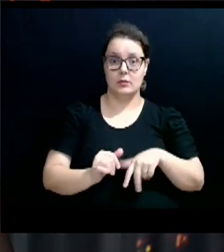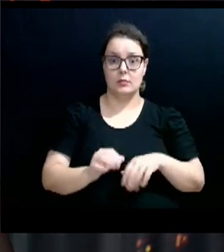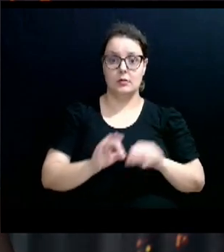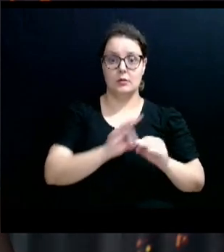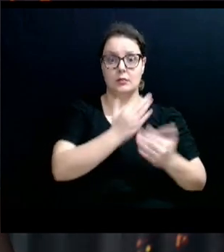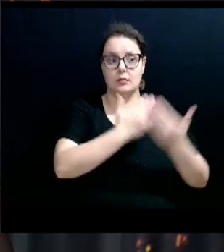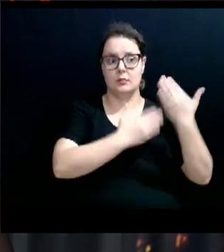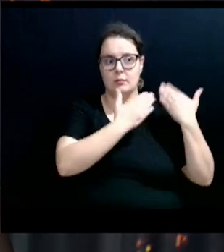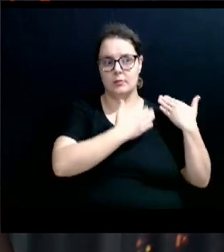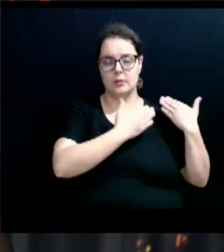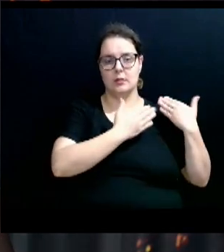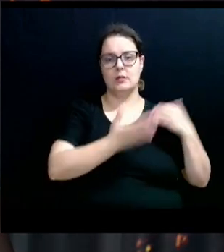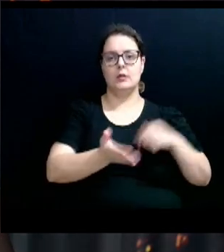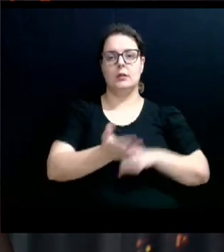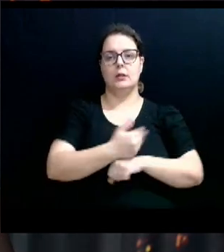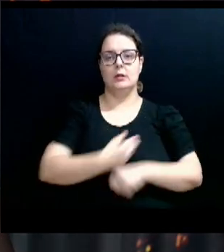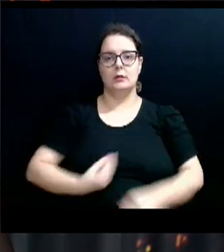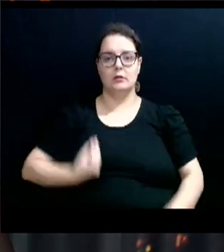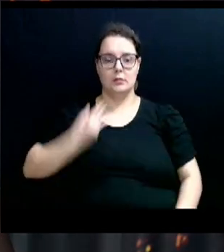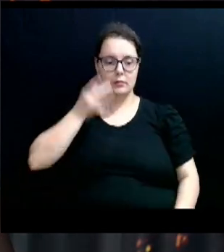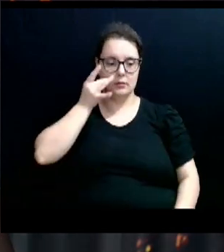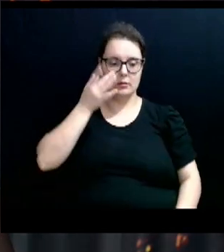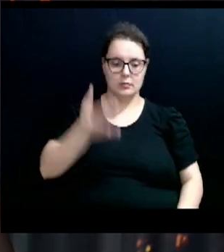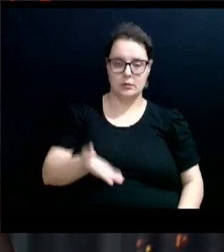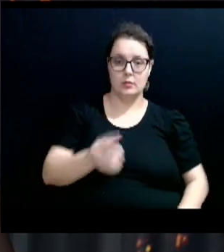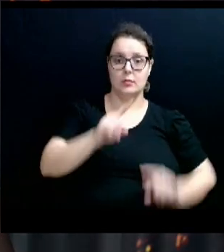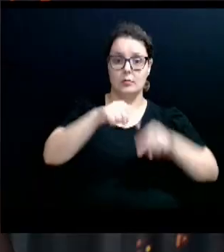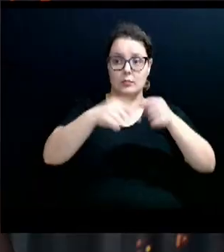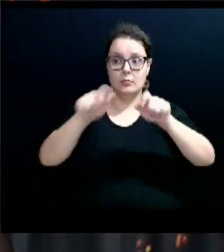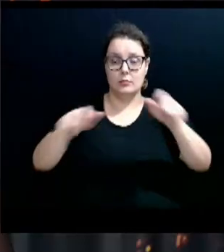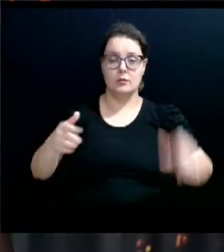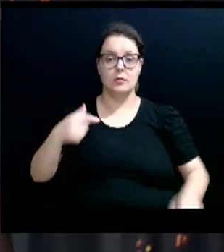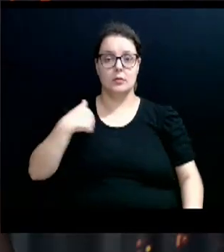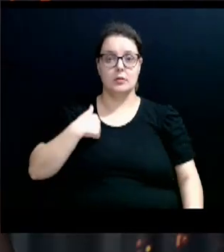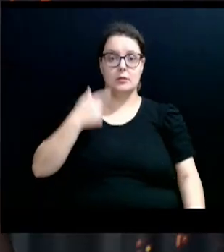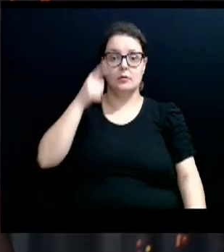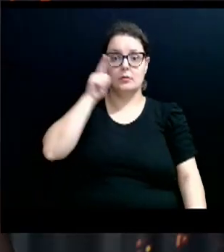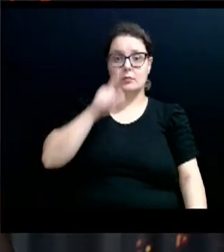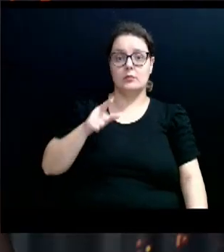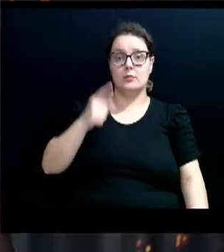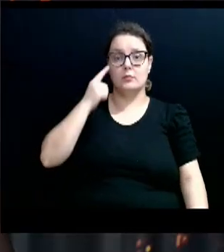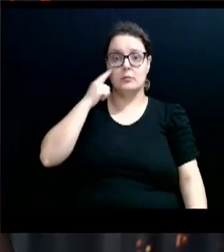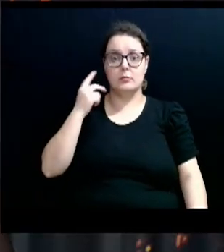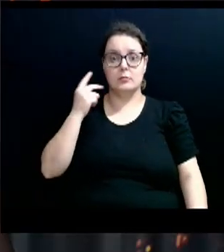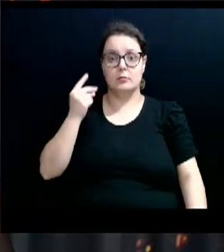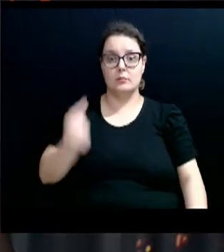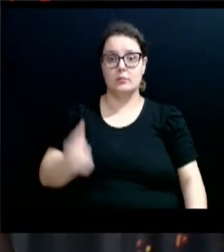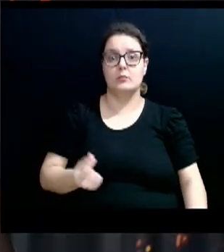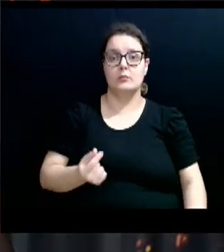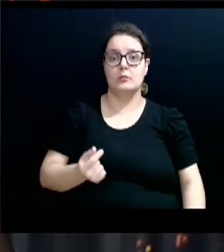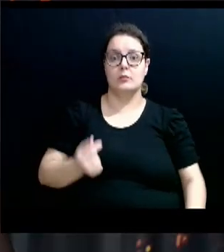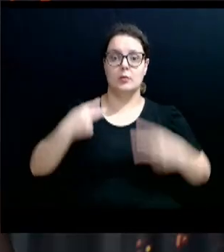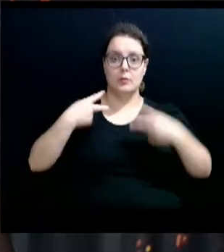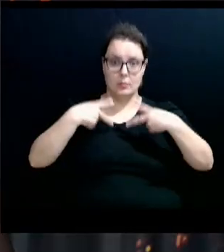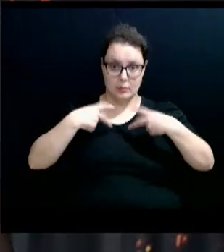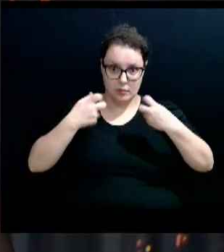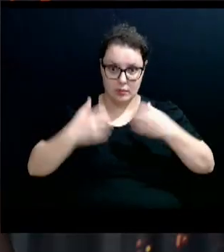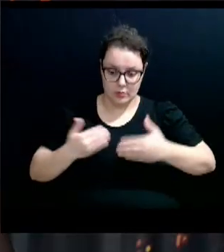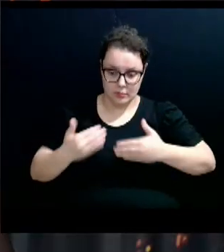vivenciar, estiveram ali, fizesse com que eu conseguisse. A ideia é como o autoconhecimento ser um processo de você